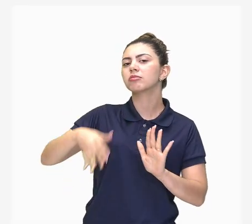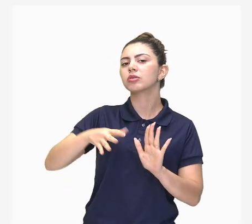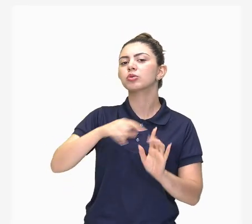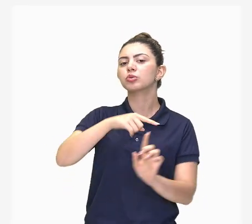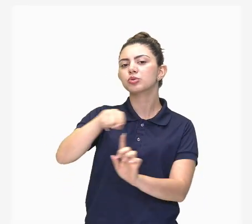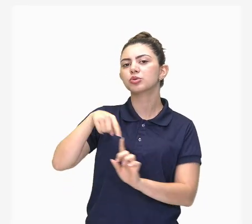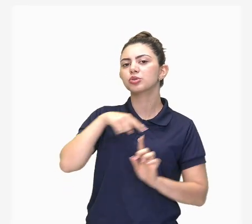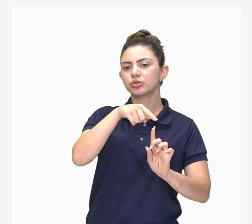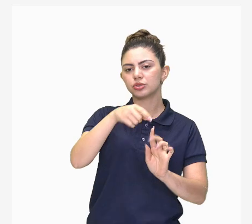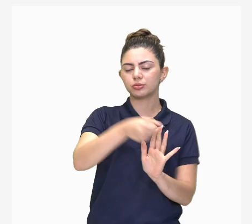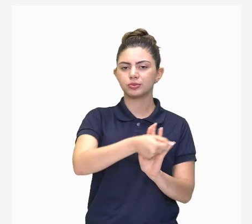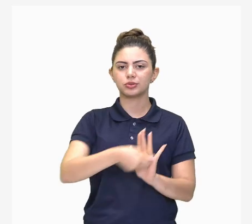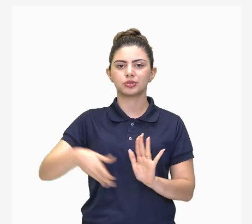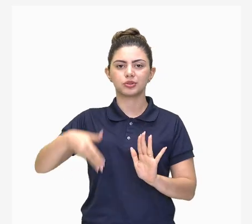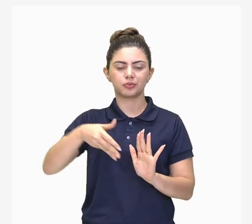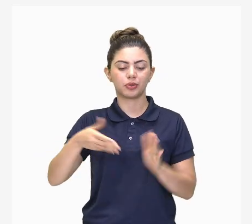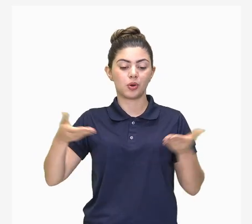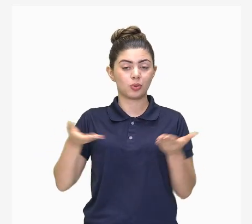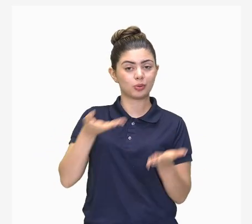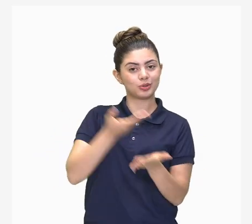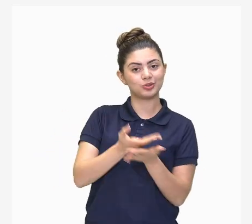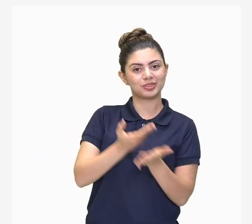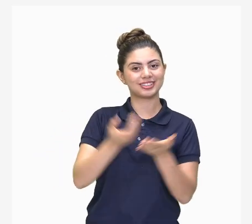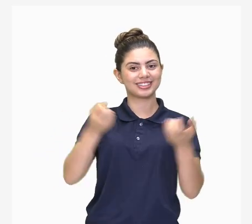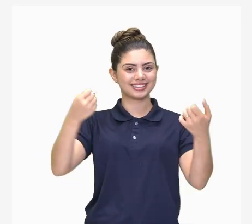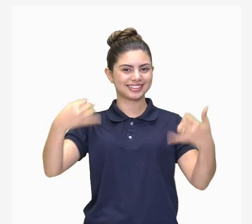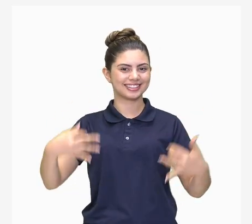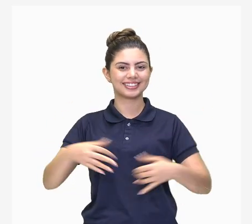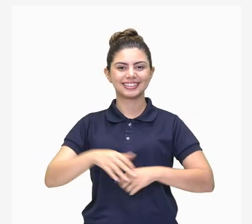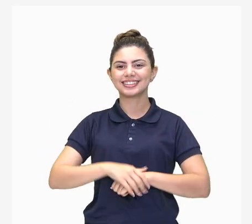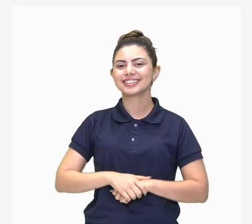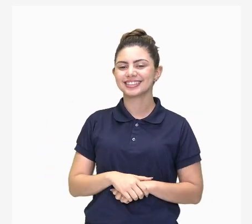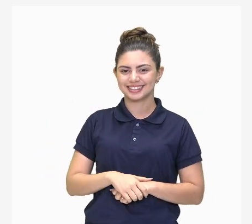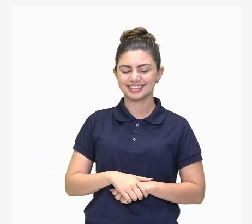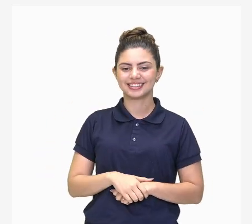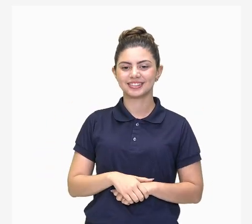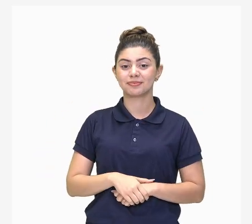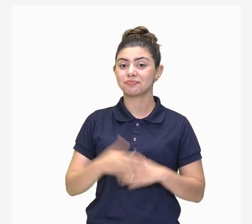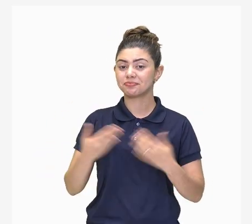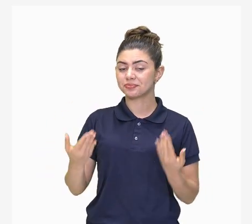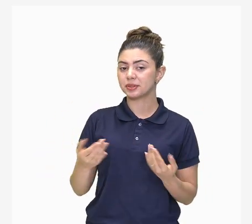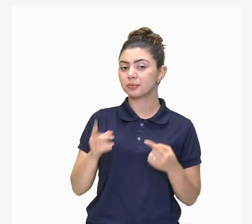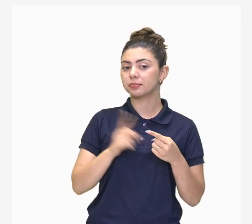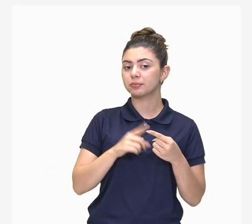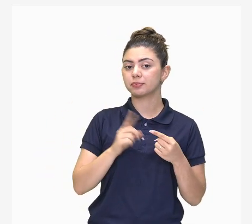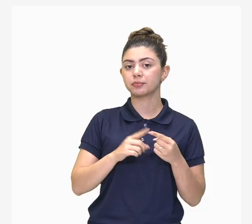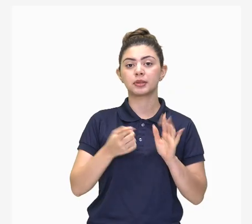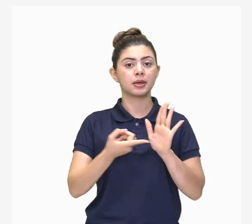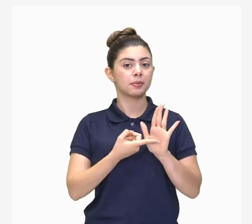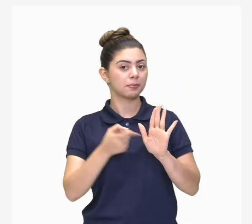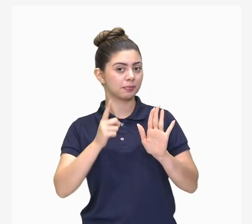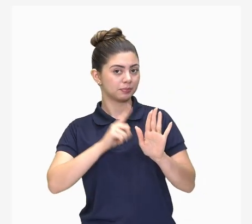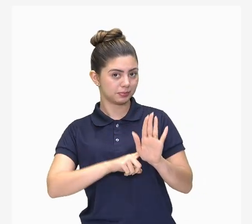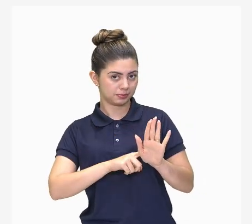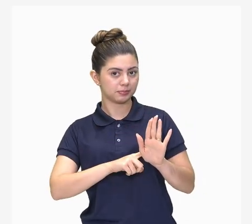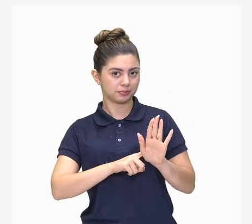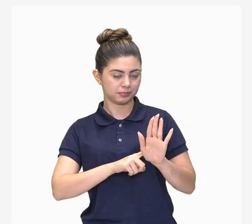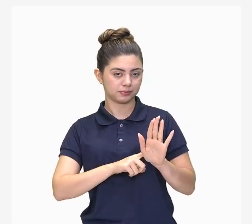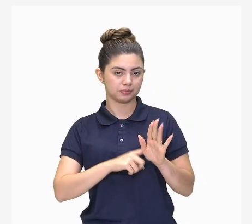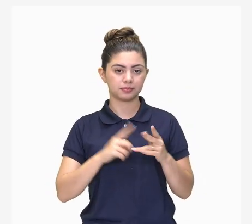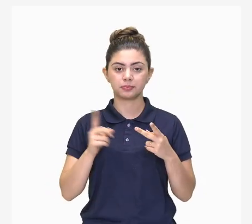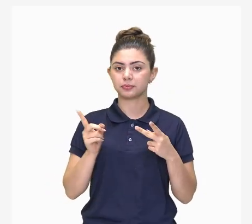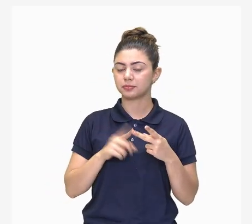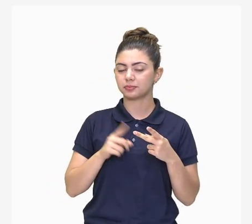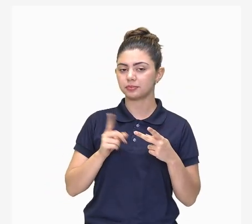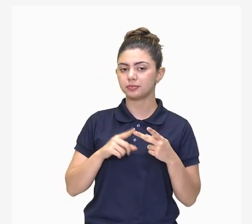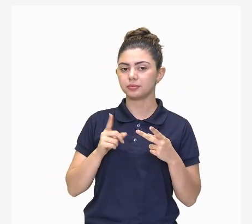de figuras de linguagem abordadas na aula. Então, a primeira vai ser a metáfora, a